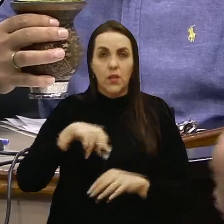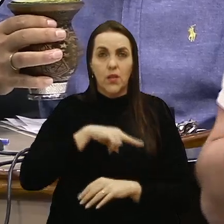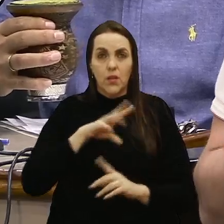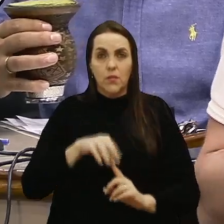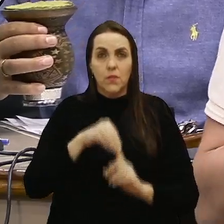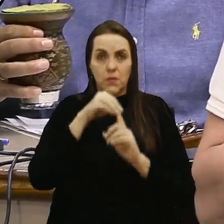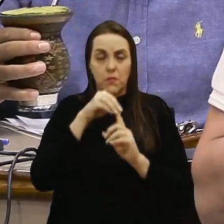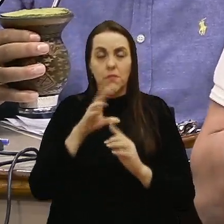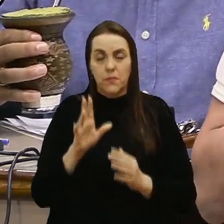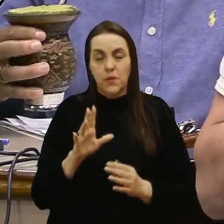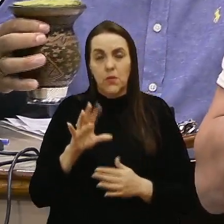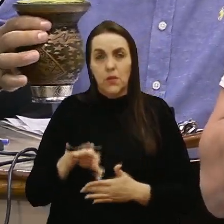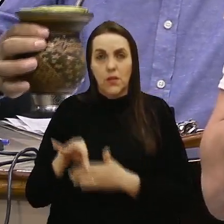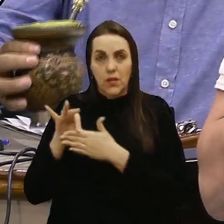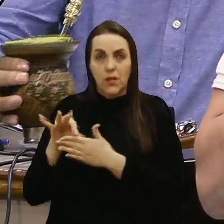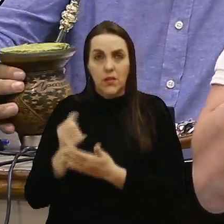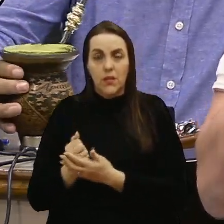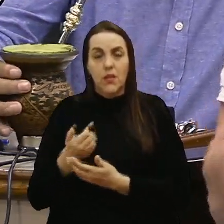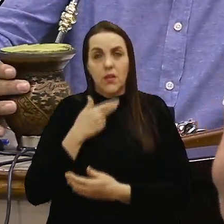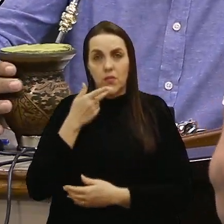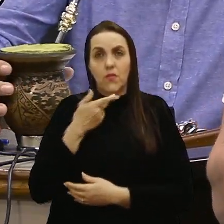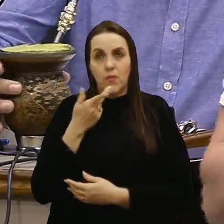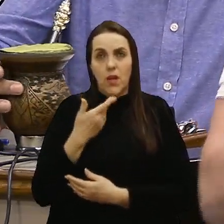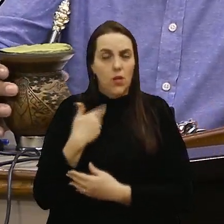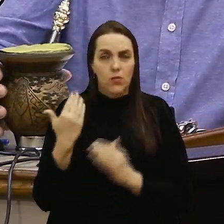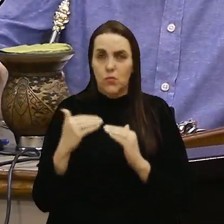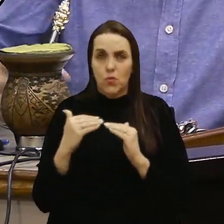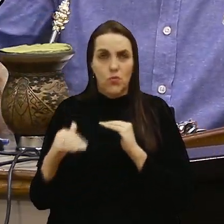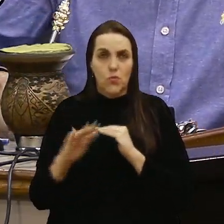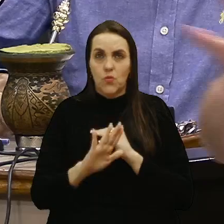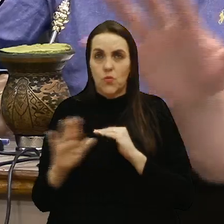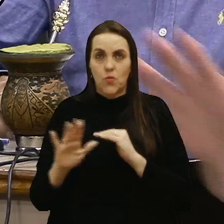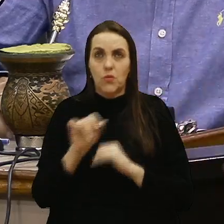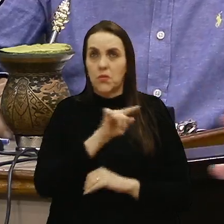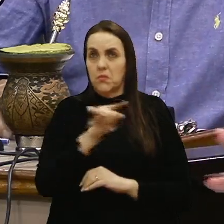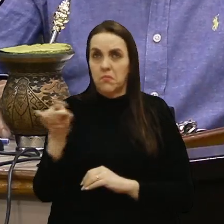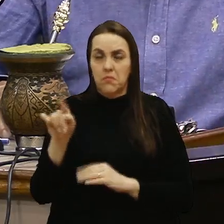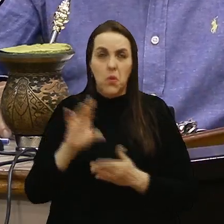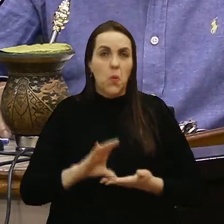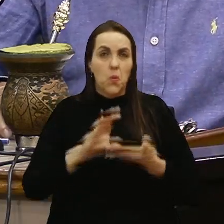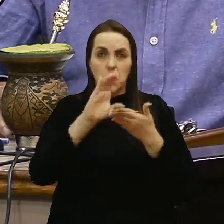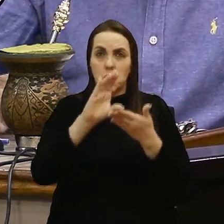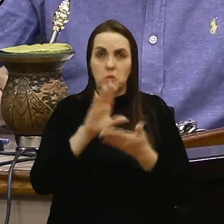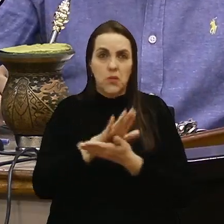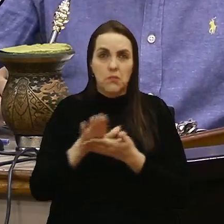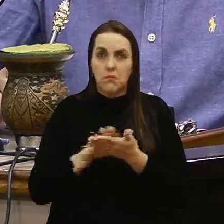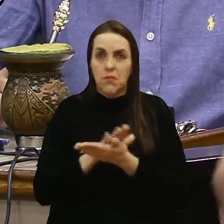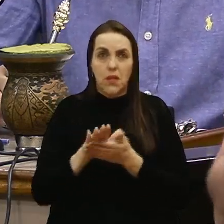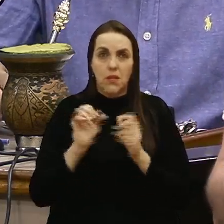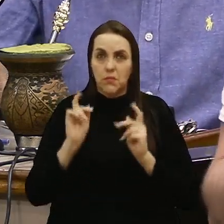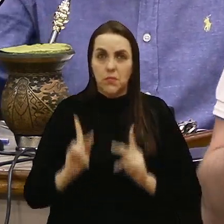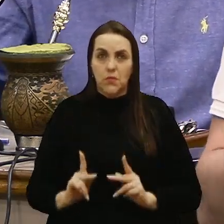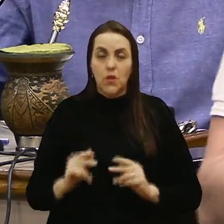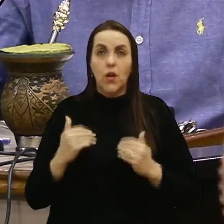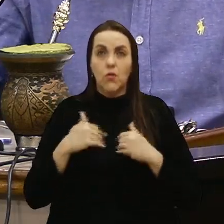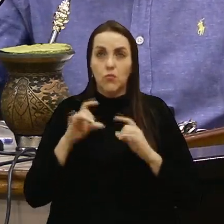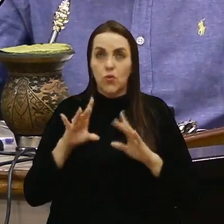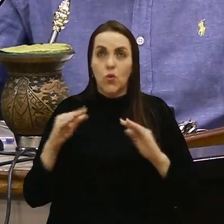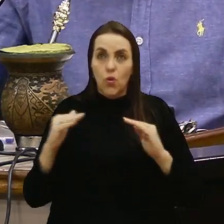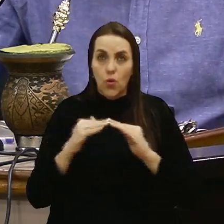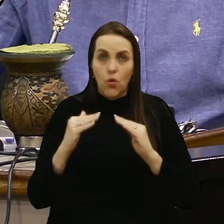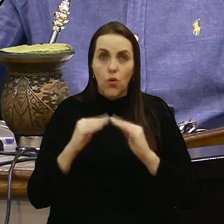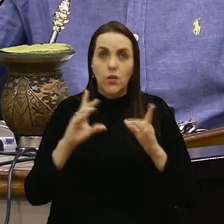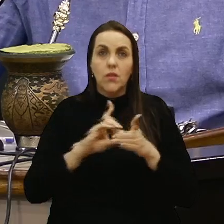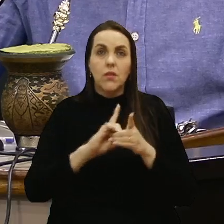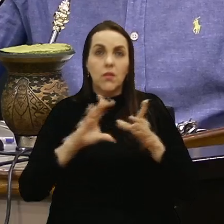líder. E eu digo aqui, não sou contra ninguém e conselho nenhum de ninguém. Eu só sou a favor da